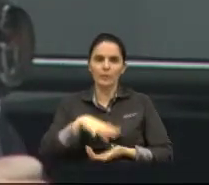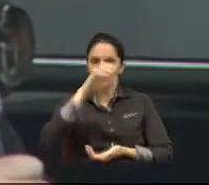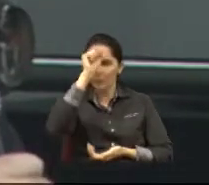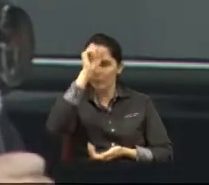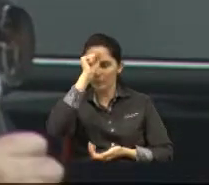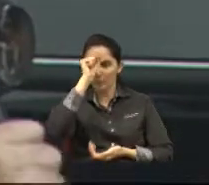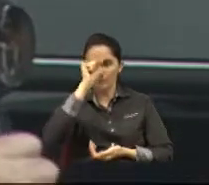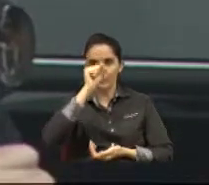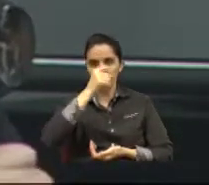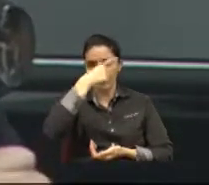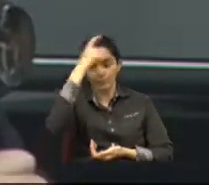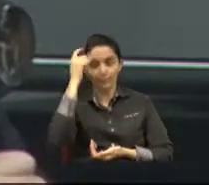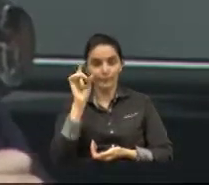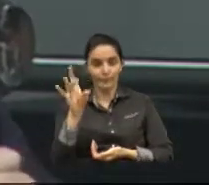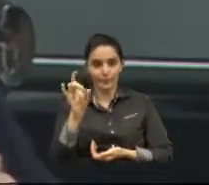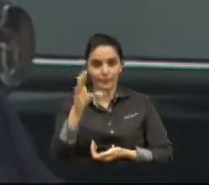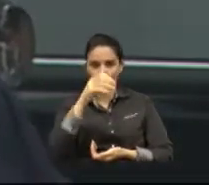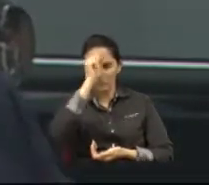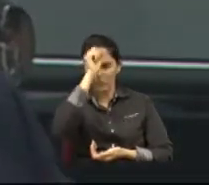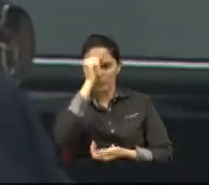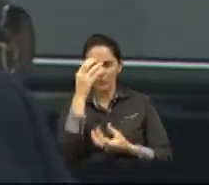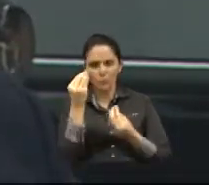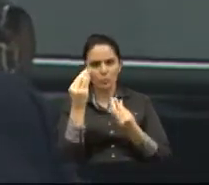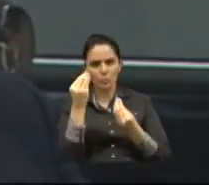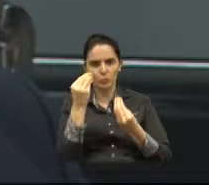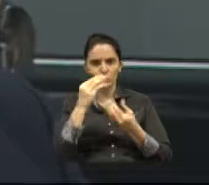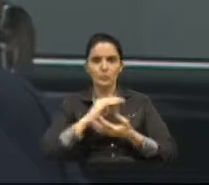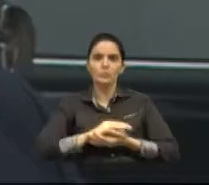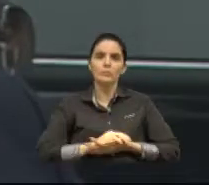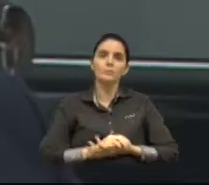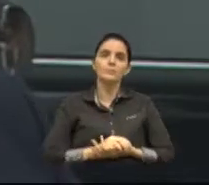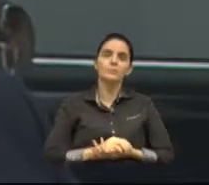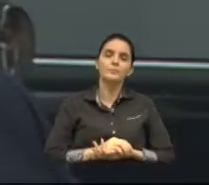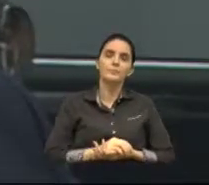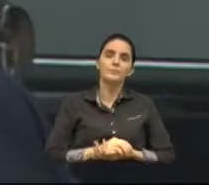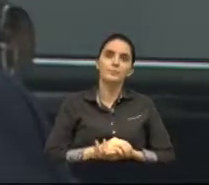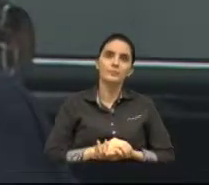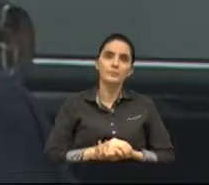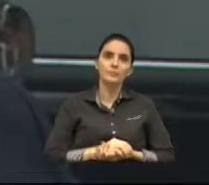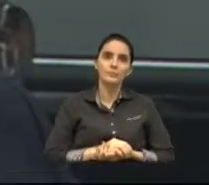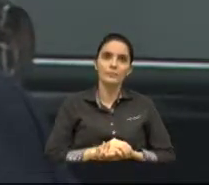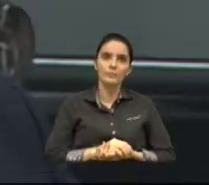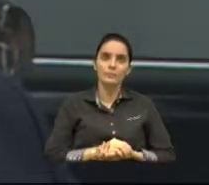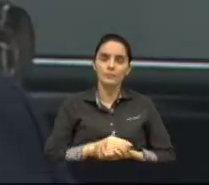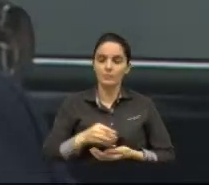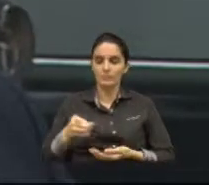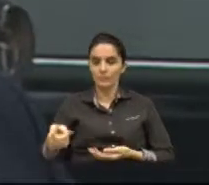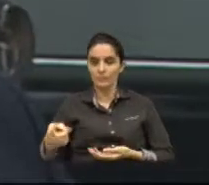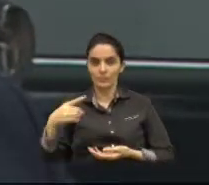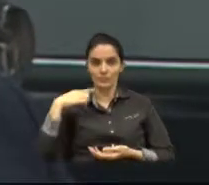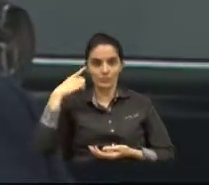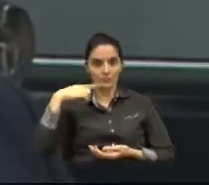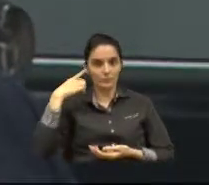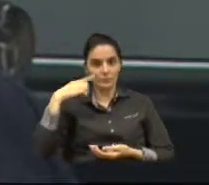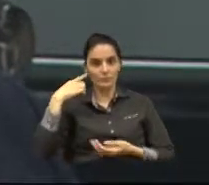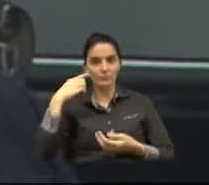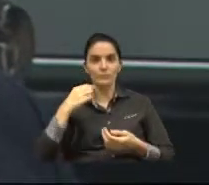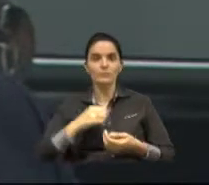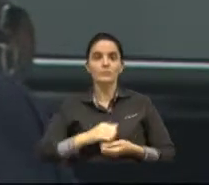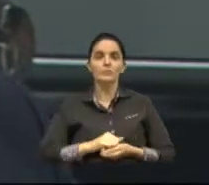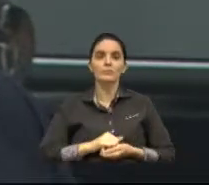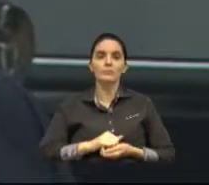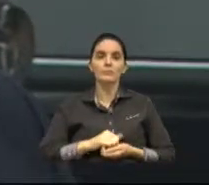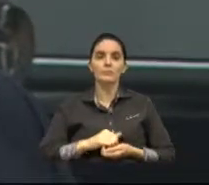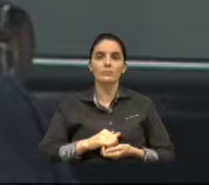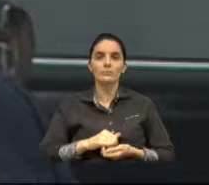coisas, muitas dúvidas. Como um advogado tributarista